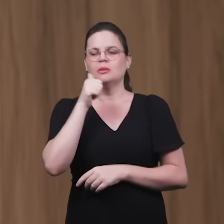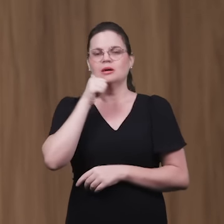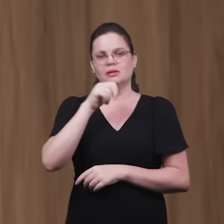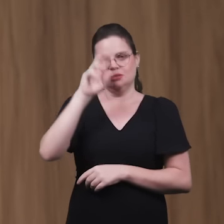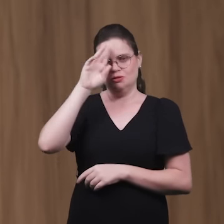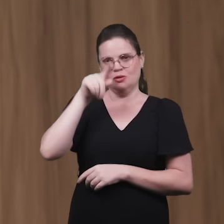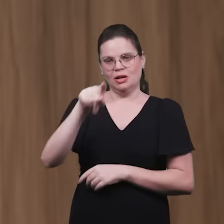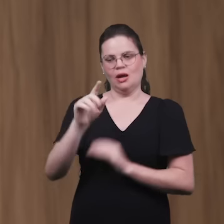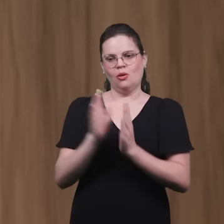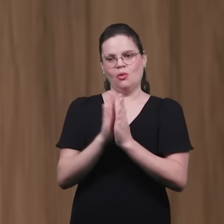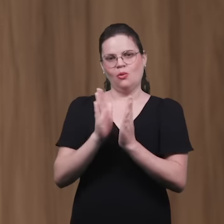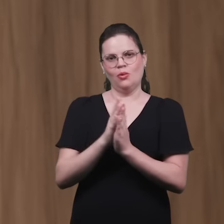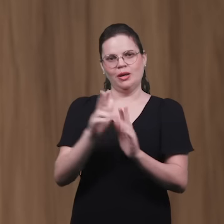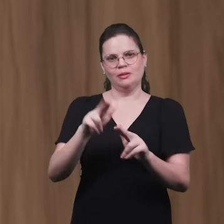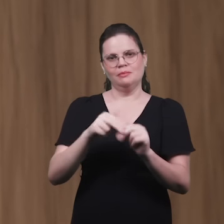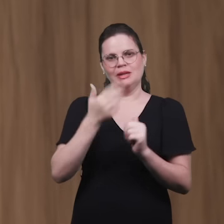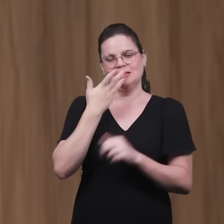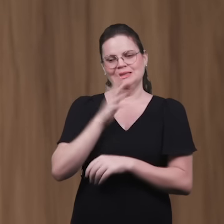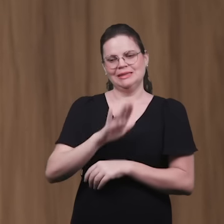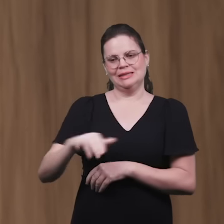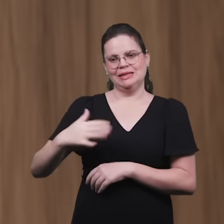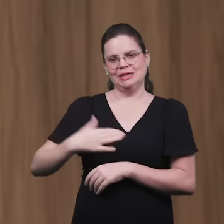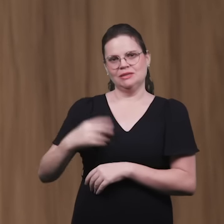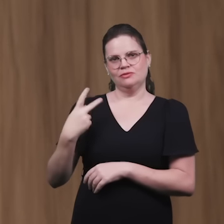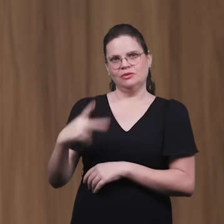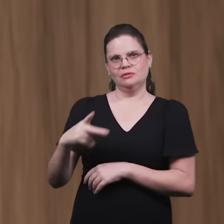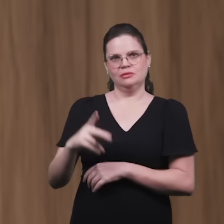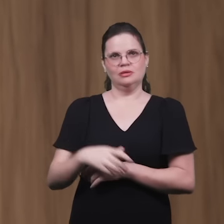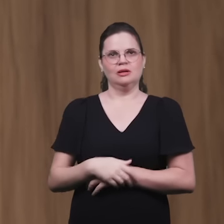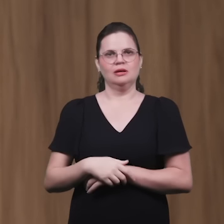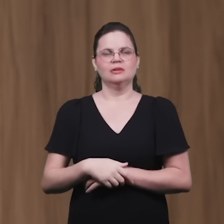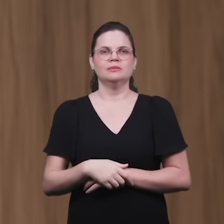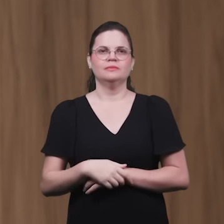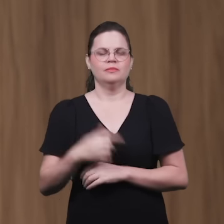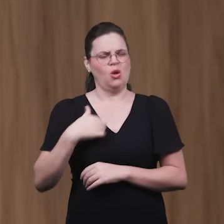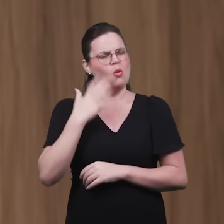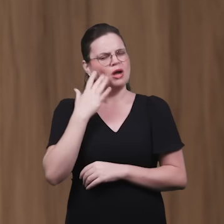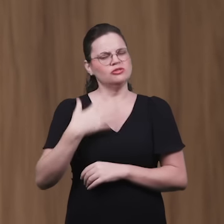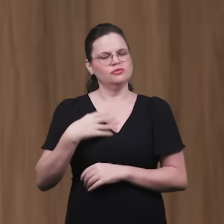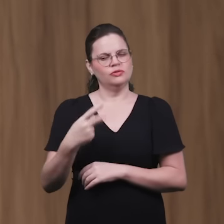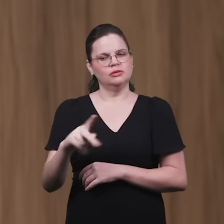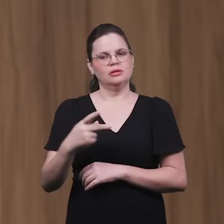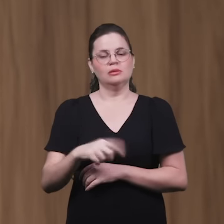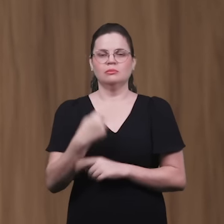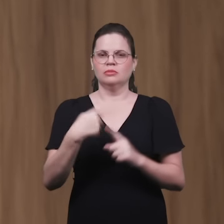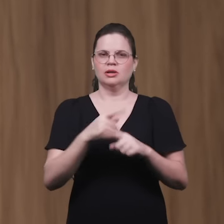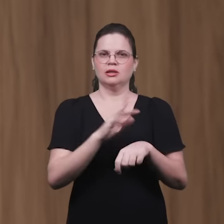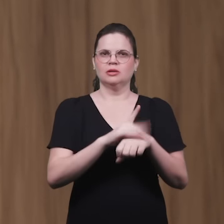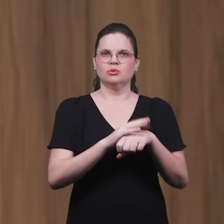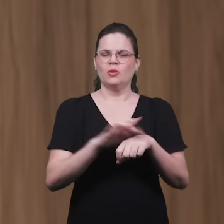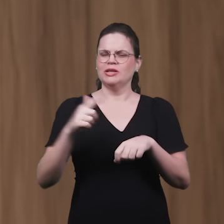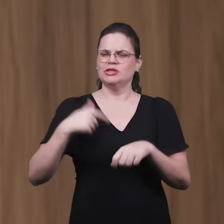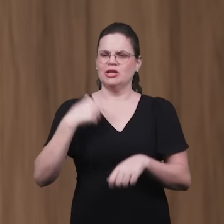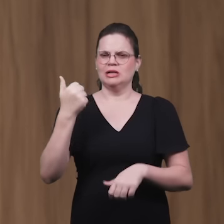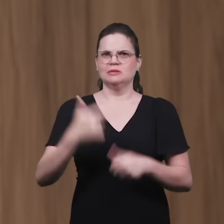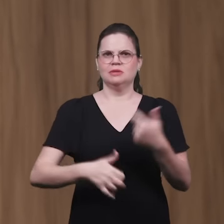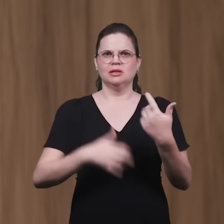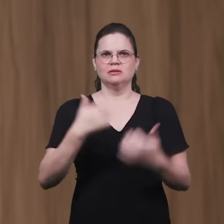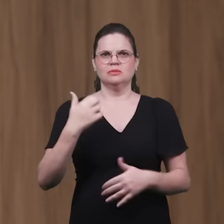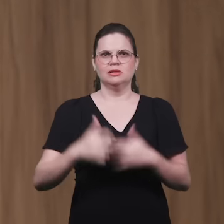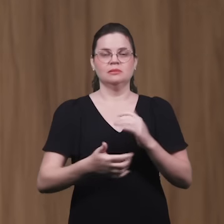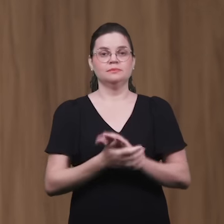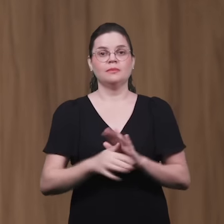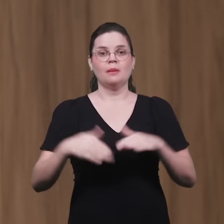estava orando por uma criança, filho dela, deve ser filho dela, e essa criança está muito doente, ela falando ali, e ela,